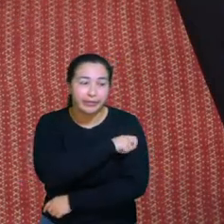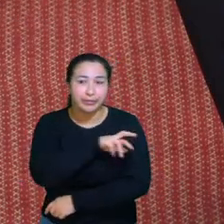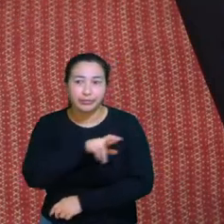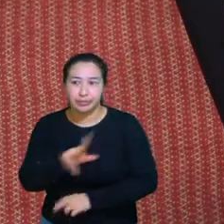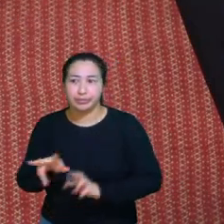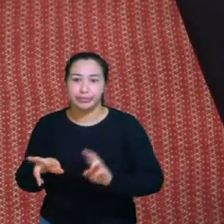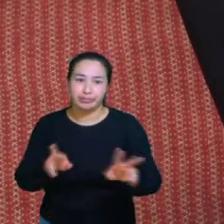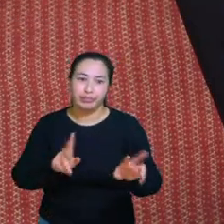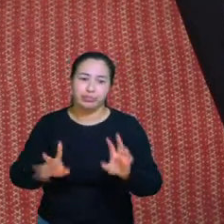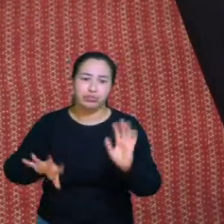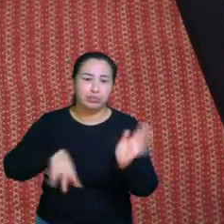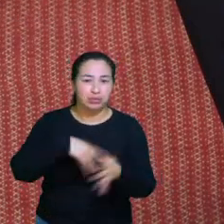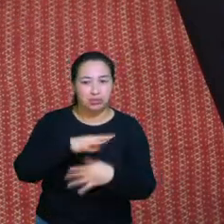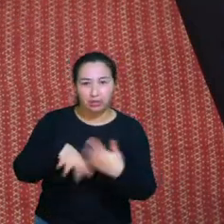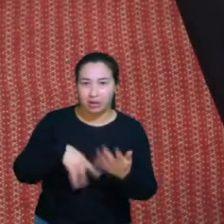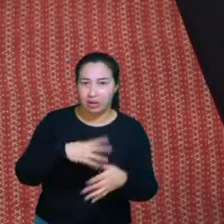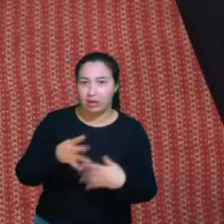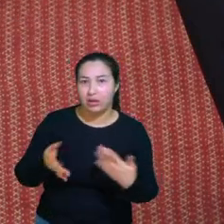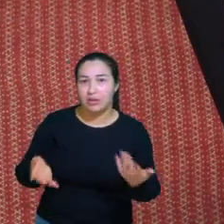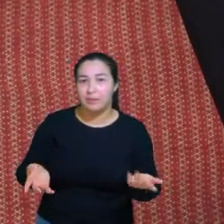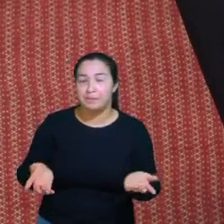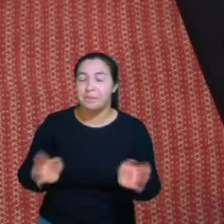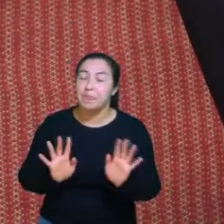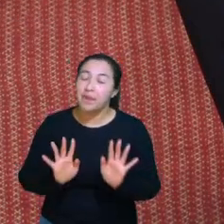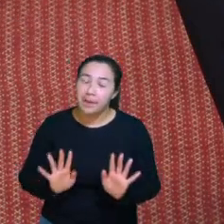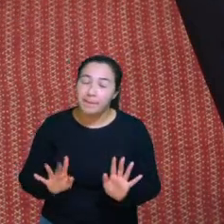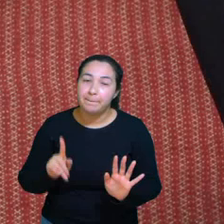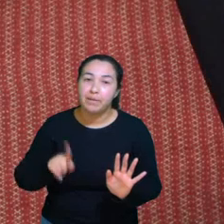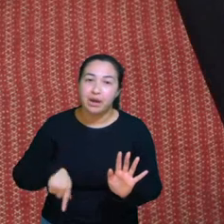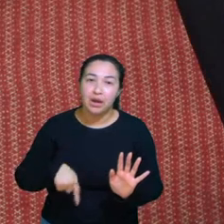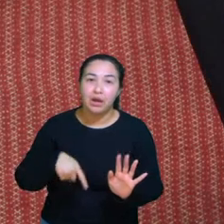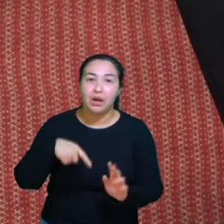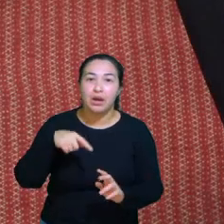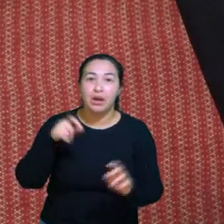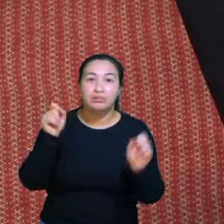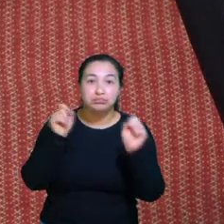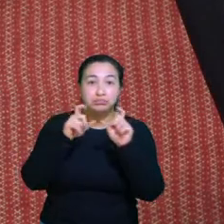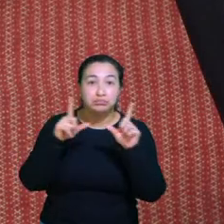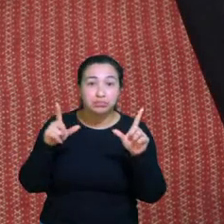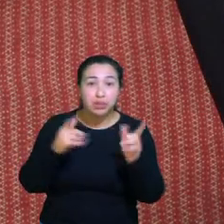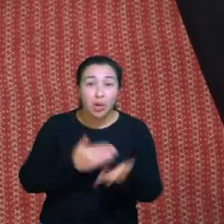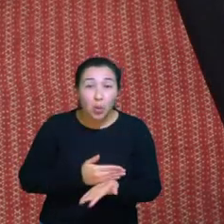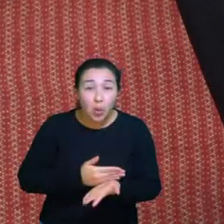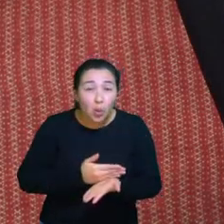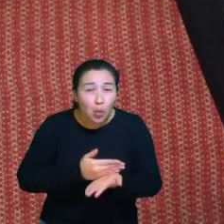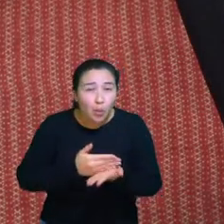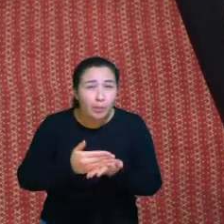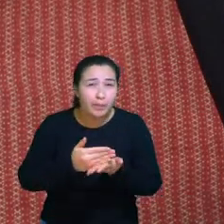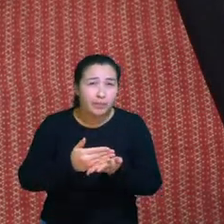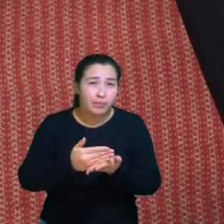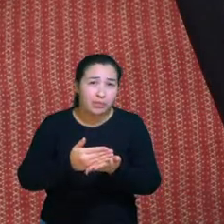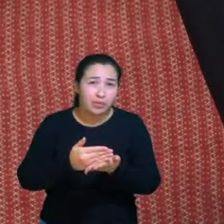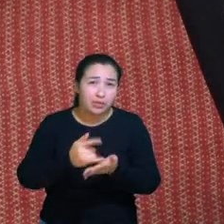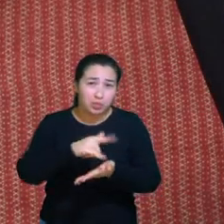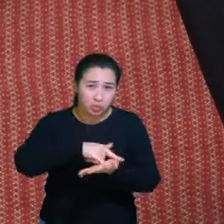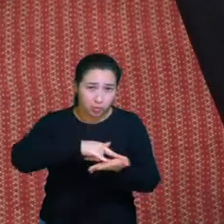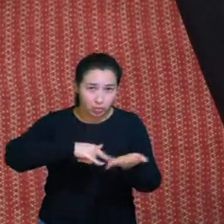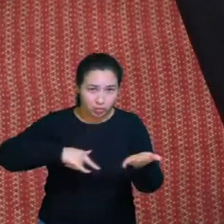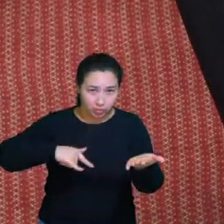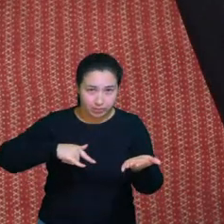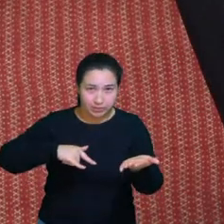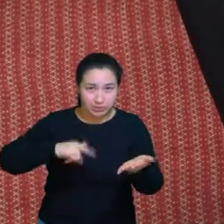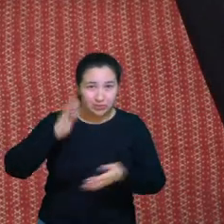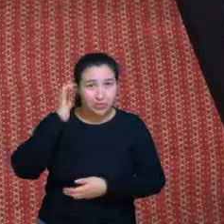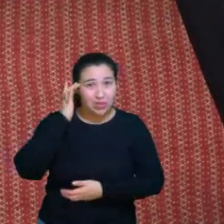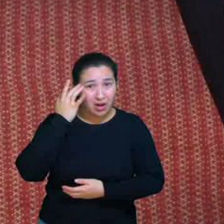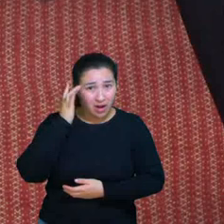uma confusão mas enfim mas o que eu quero chamar atenção é a parte inicial do documento que eu acho que ela